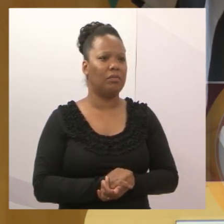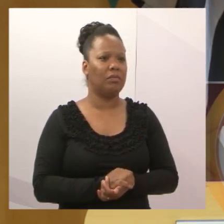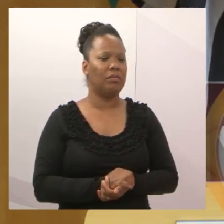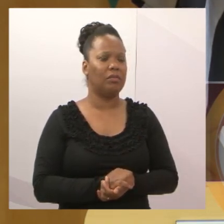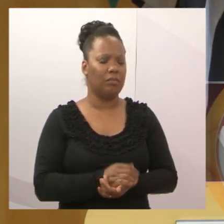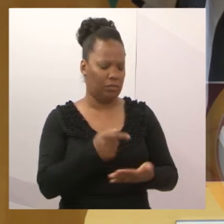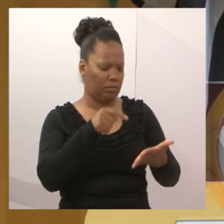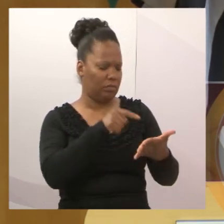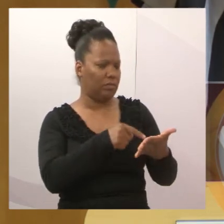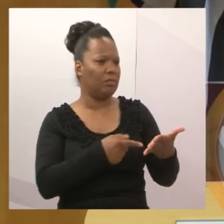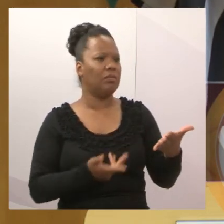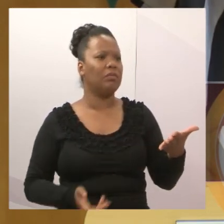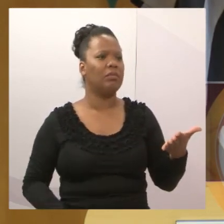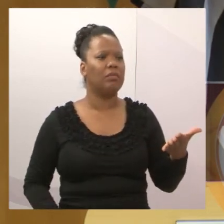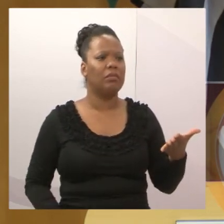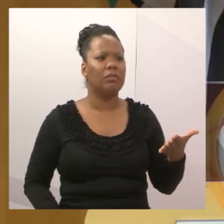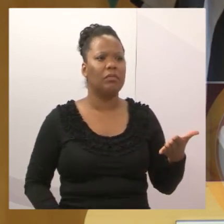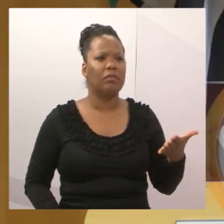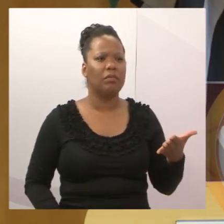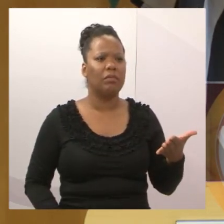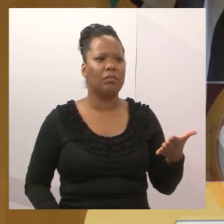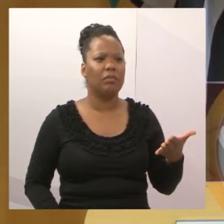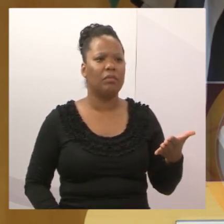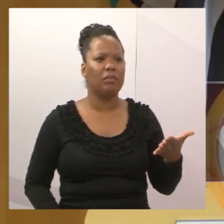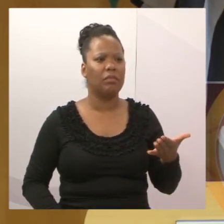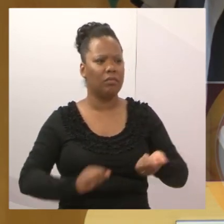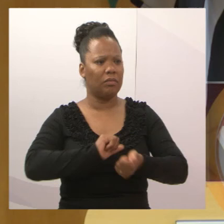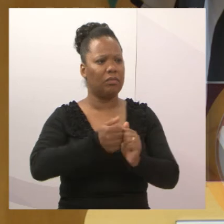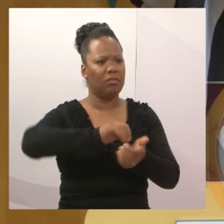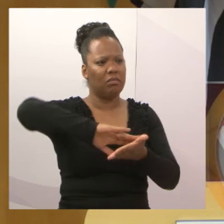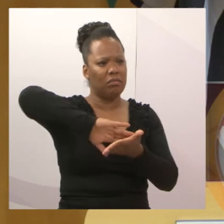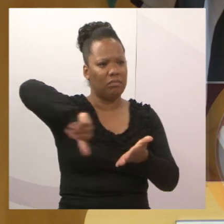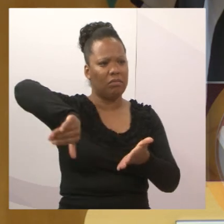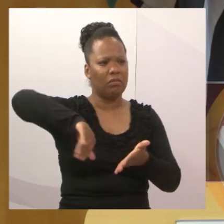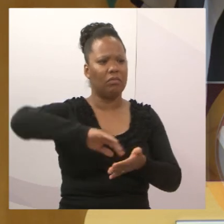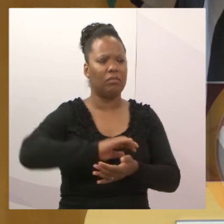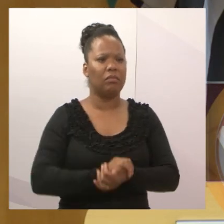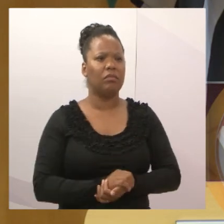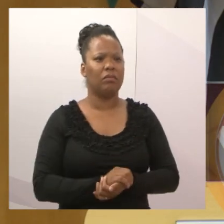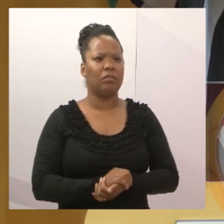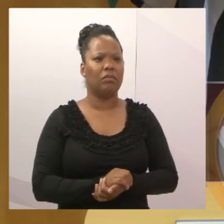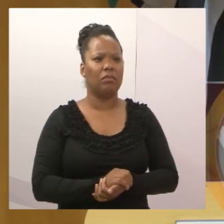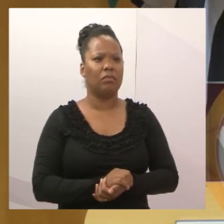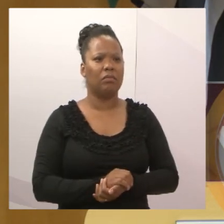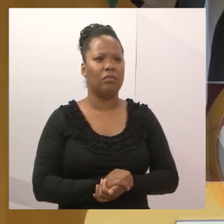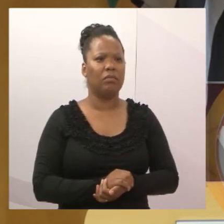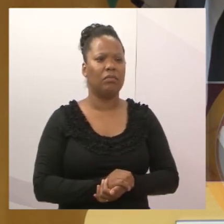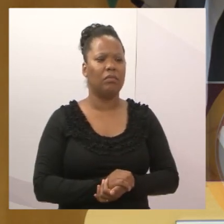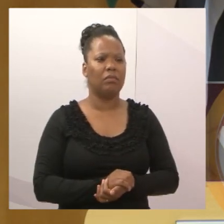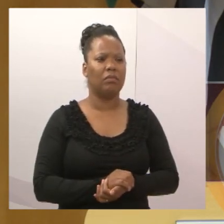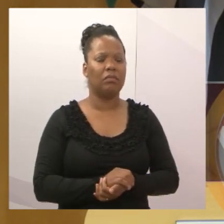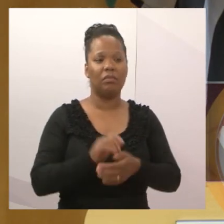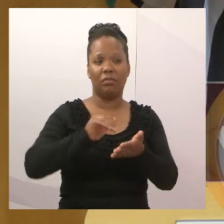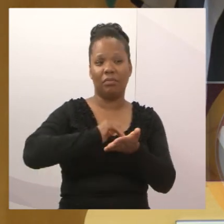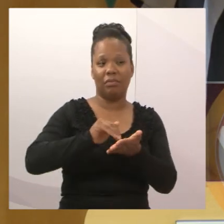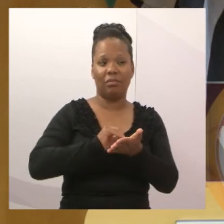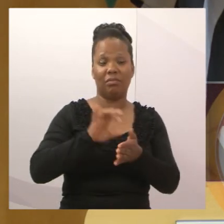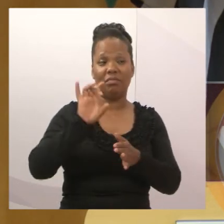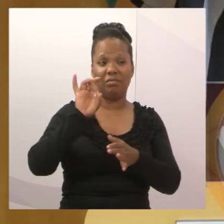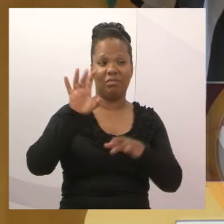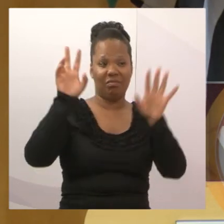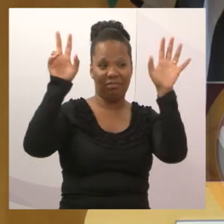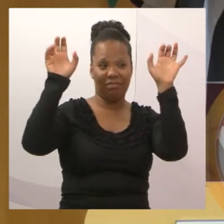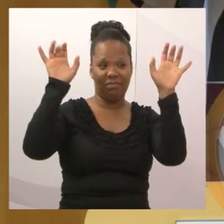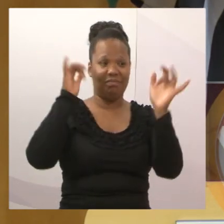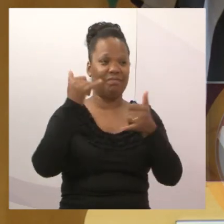E está aqui, ó. Tem que tirar o esporte aqui, gente, ó. Não é Secretaria de Esporte, não, é Secretaria de Recreação. Está